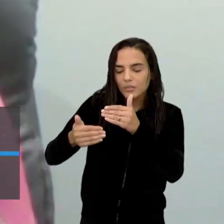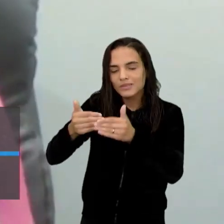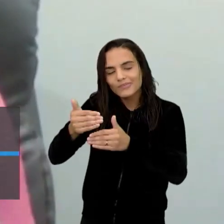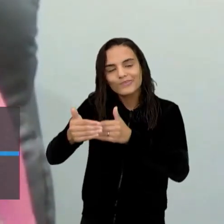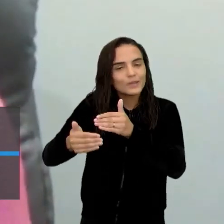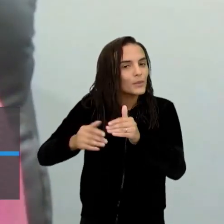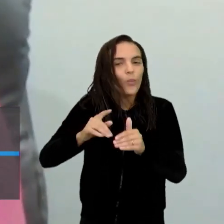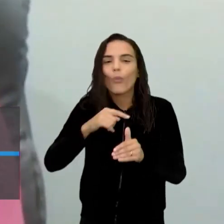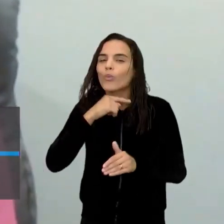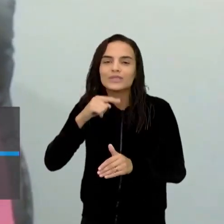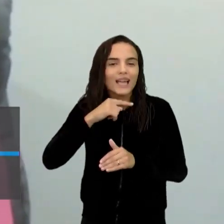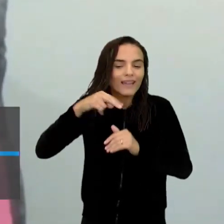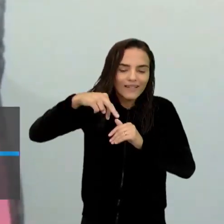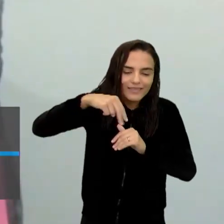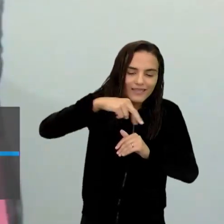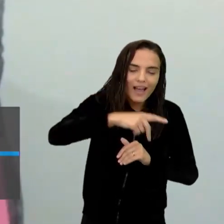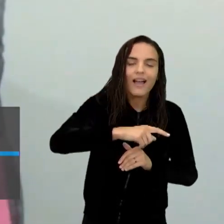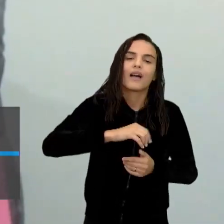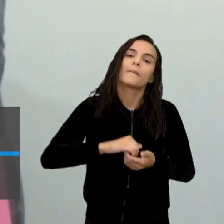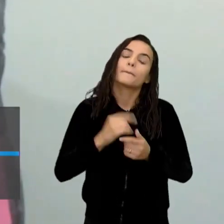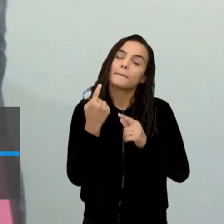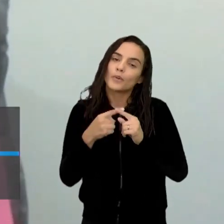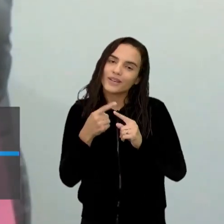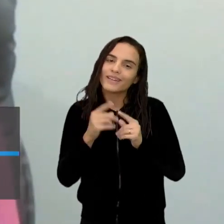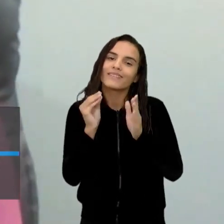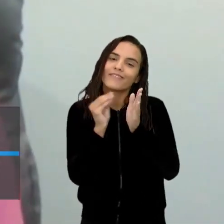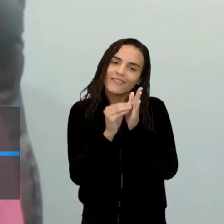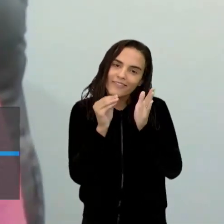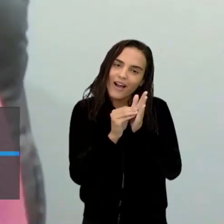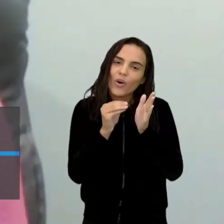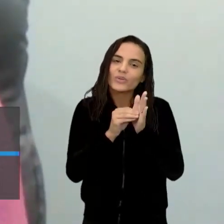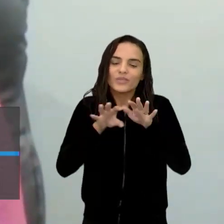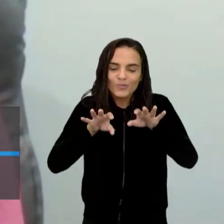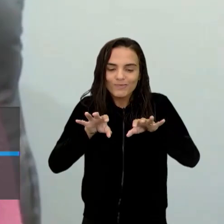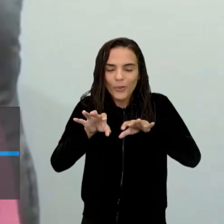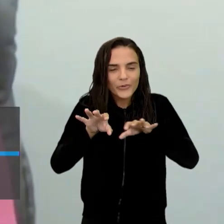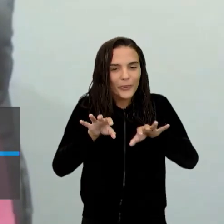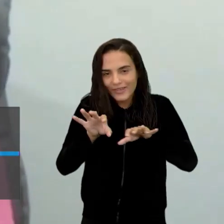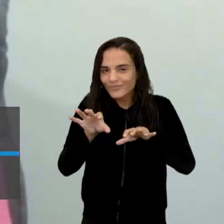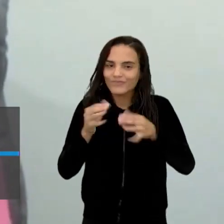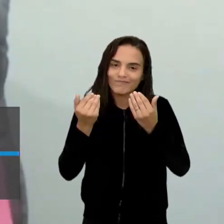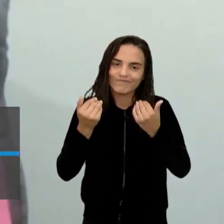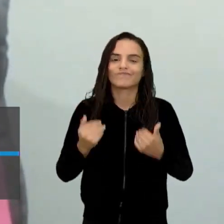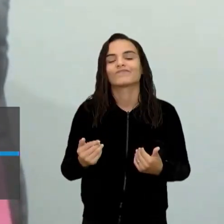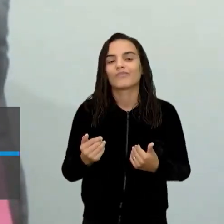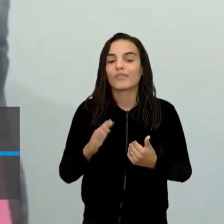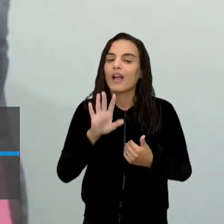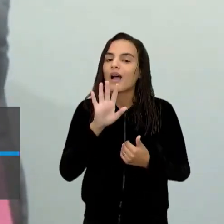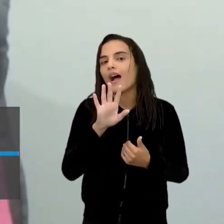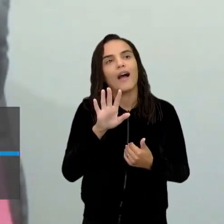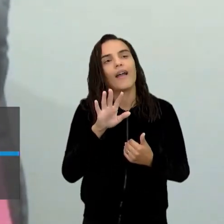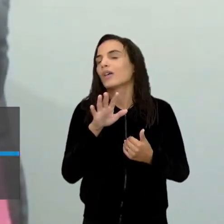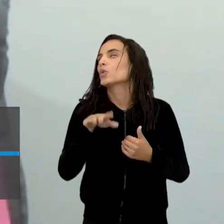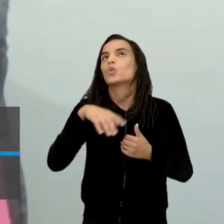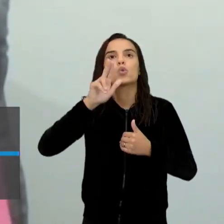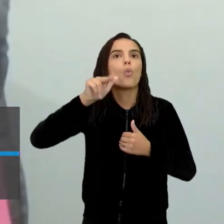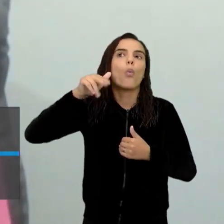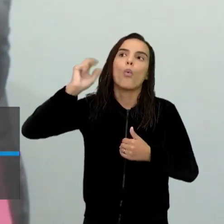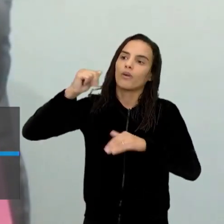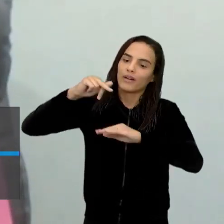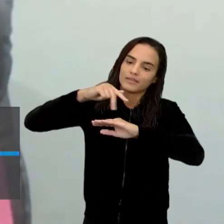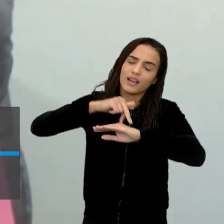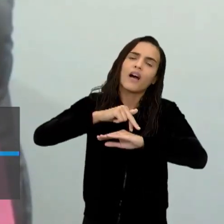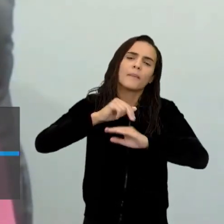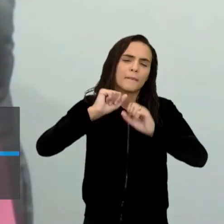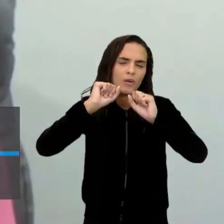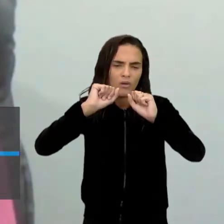esses movimentos, porque ela é comprometida nos movimentos físicos mesmo, tá? Não quer dizer que ela não vai acontecer, tá